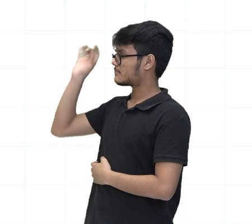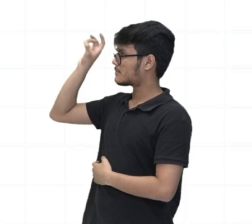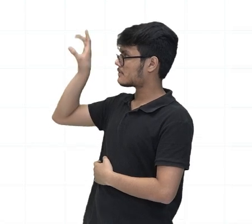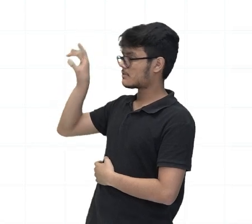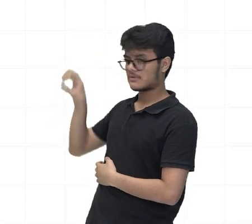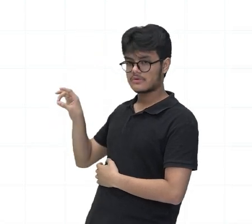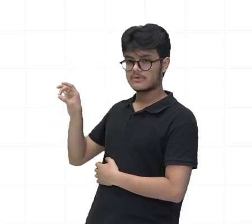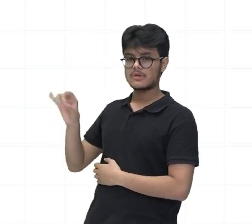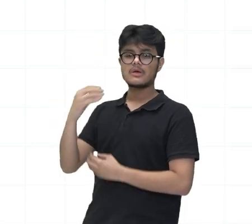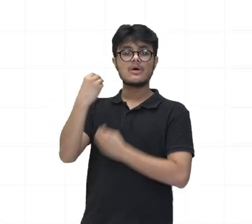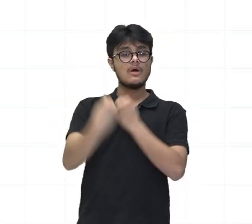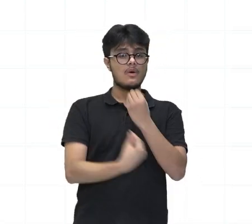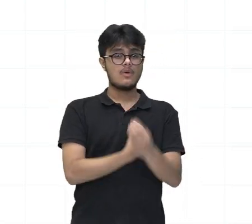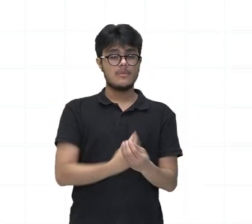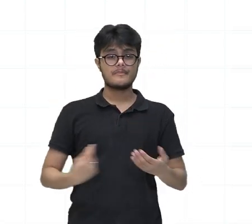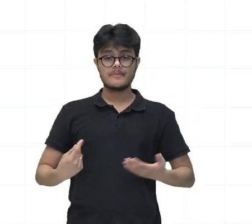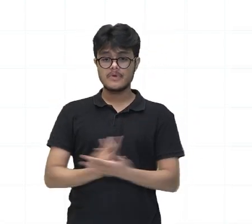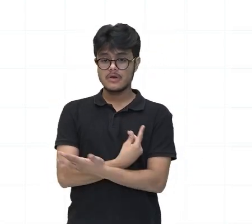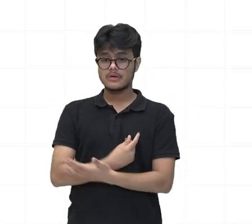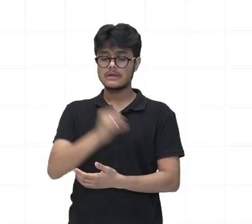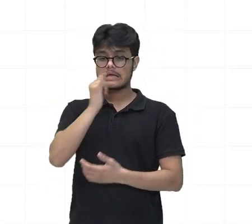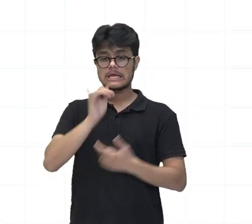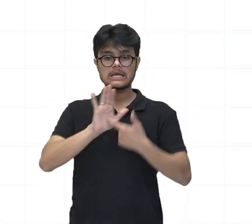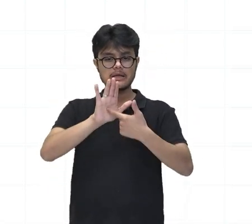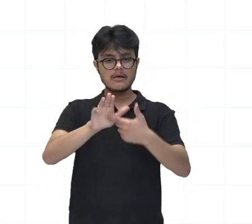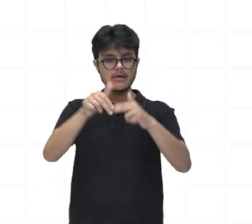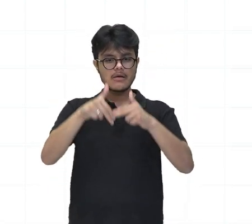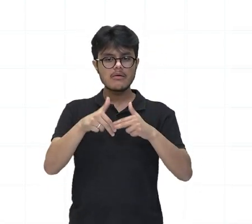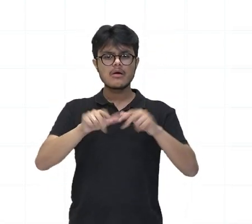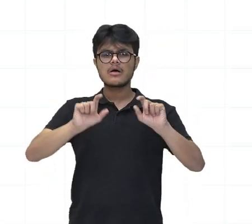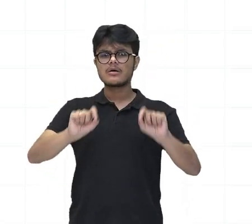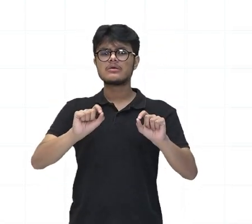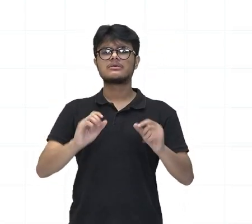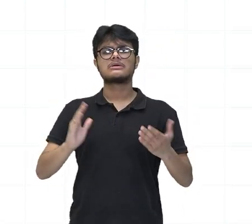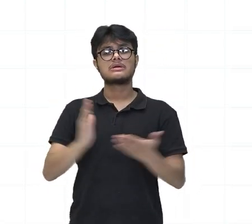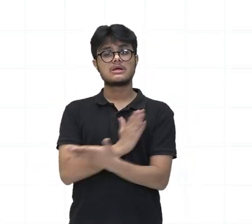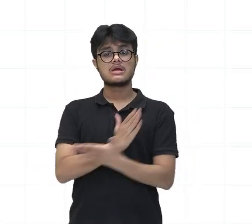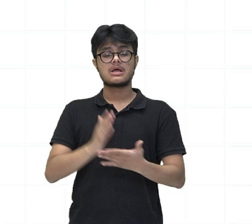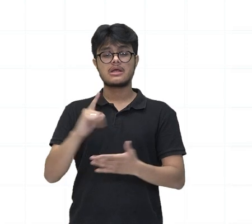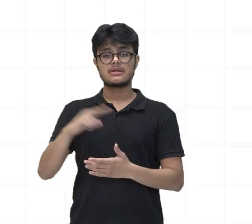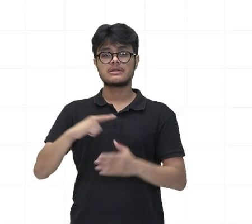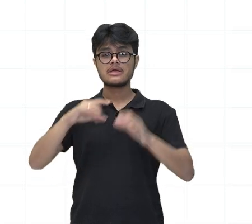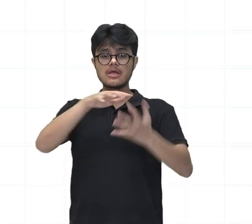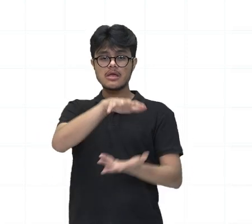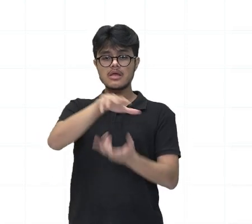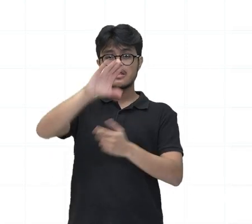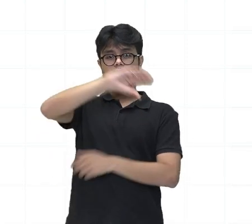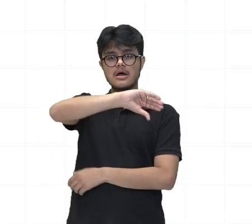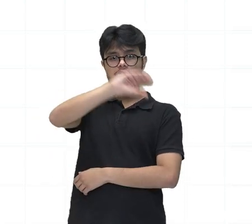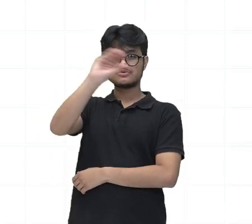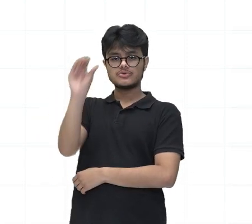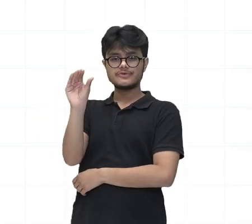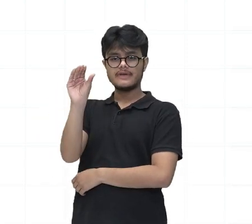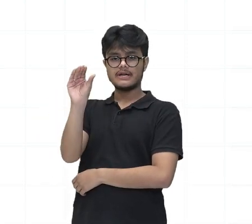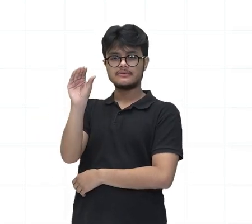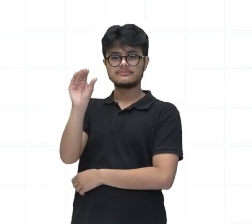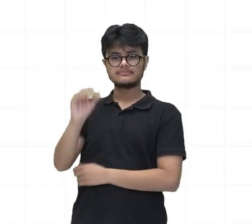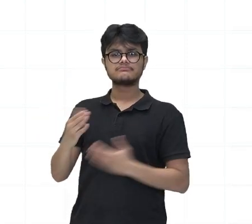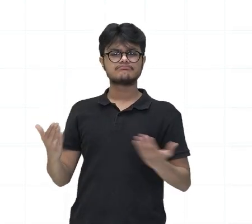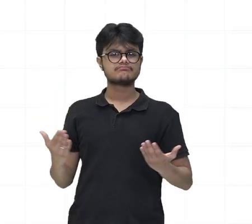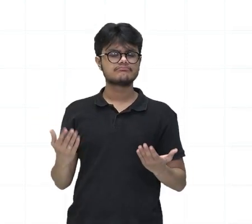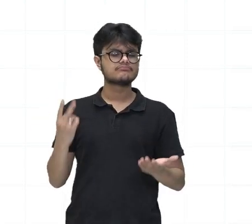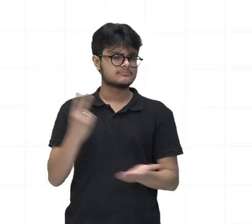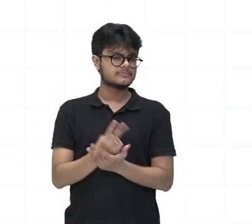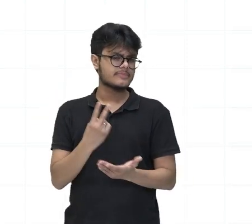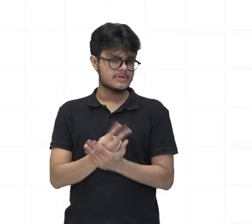um destes. E aí eu já trago para vocês aí sobre a convecção na atmosfera, em que é muito